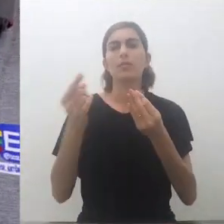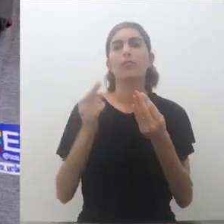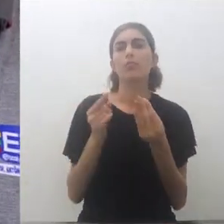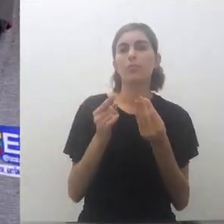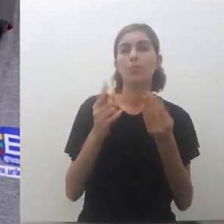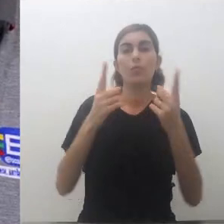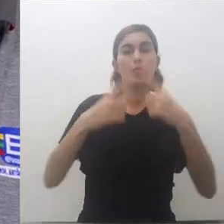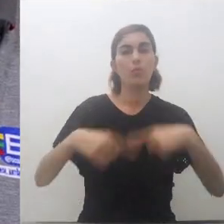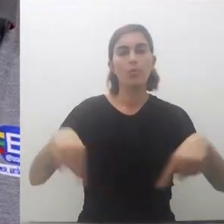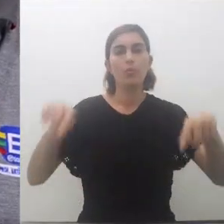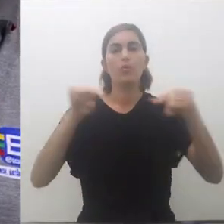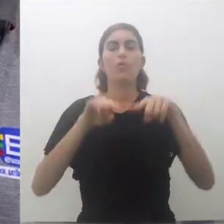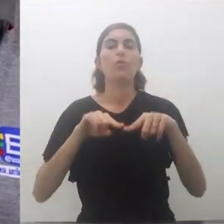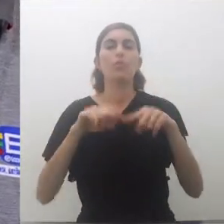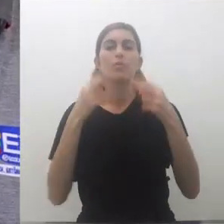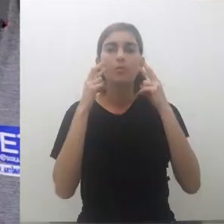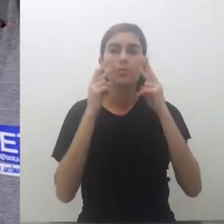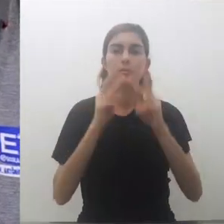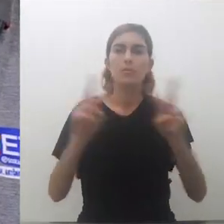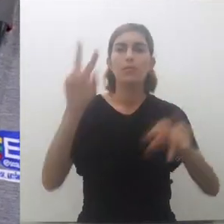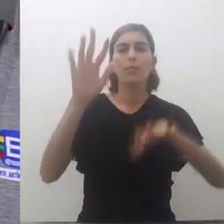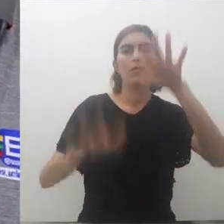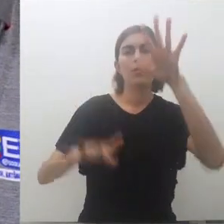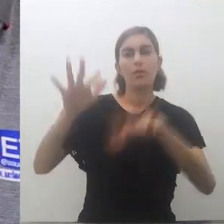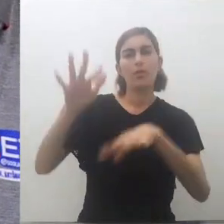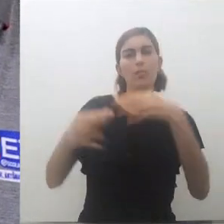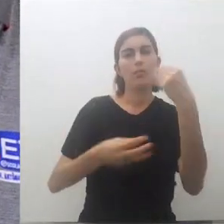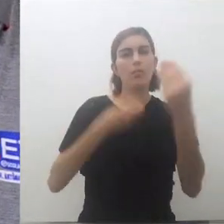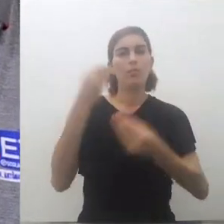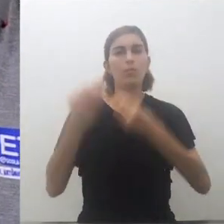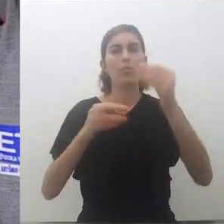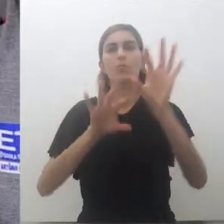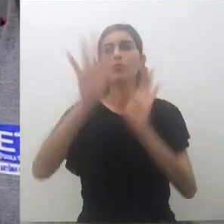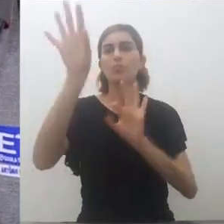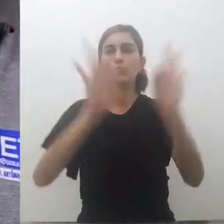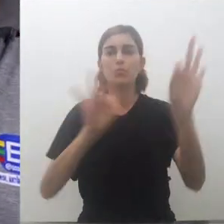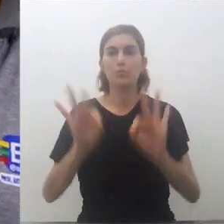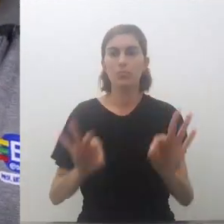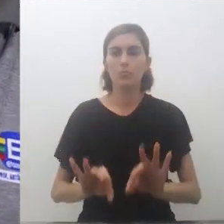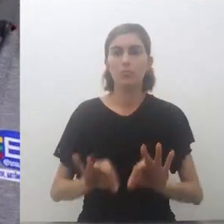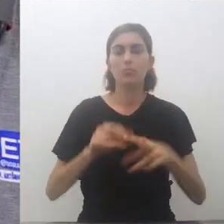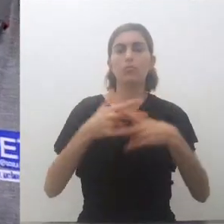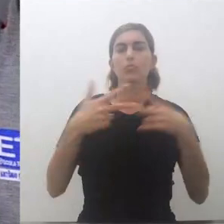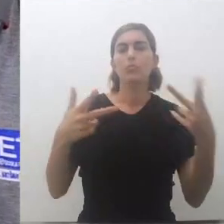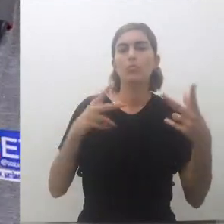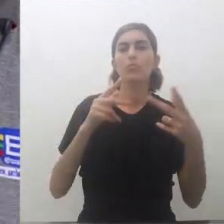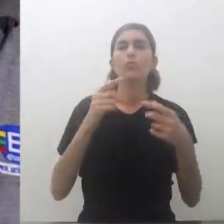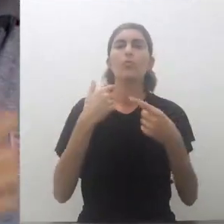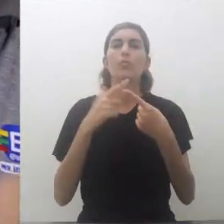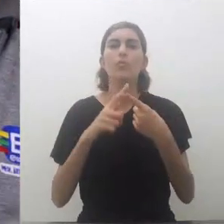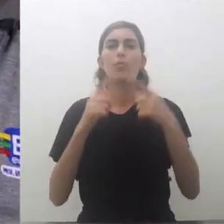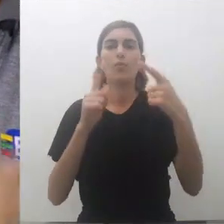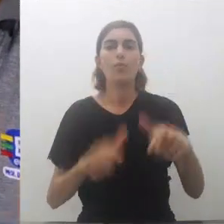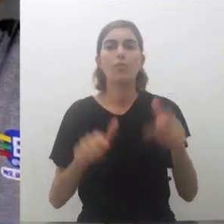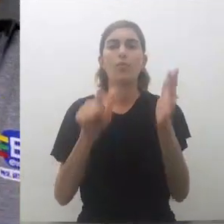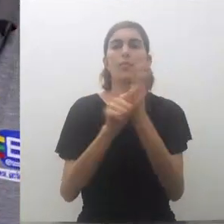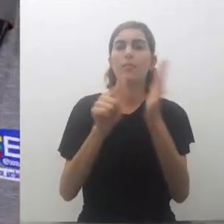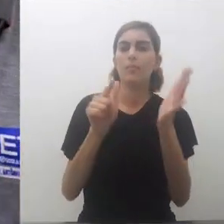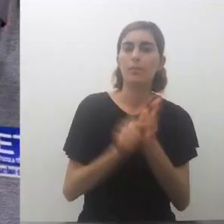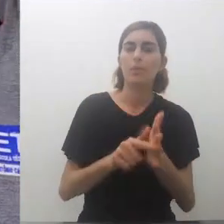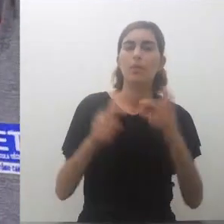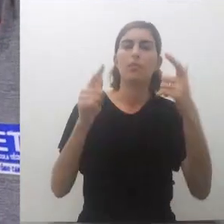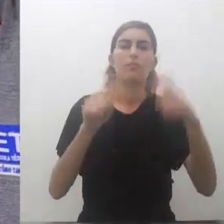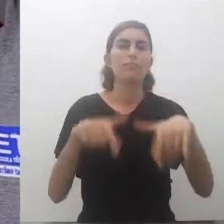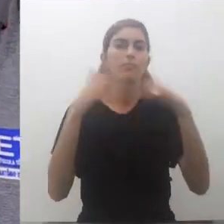nós vimos que dependendo de como distribuímos os objetos no ambiente, numa folha, numa paisagem,